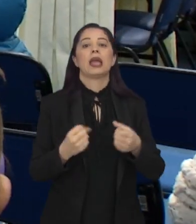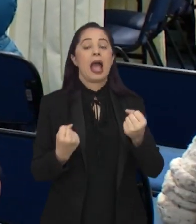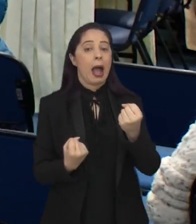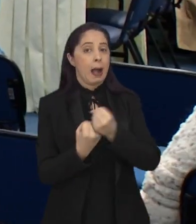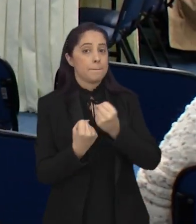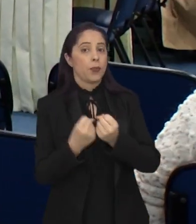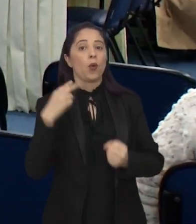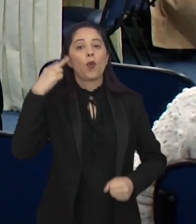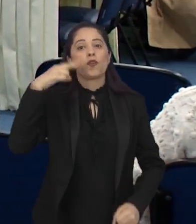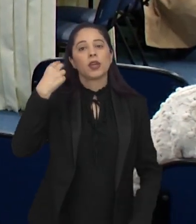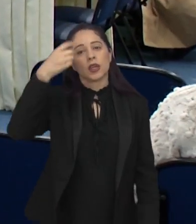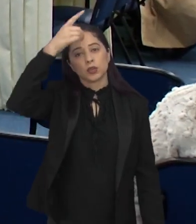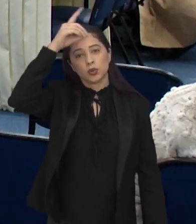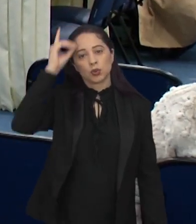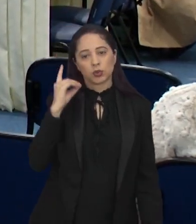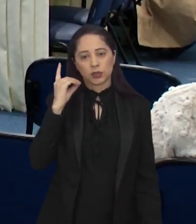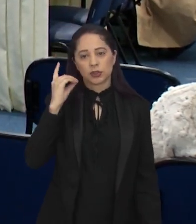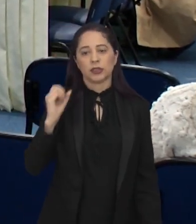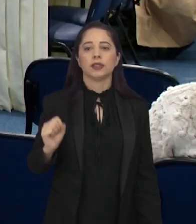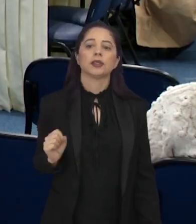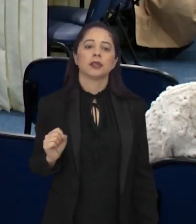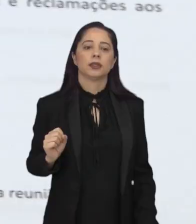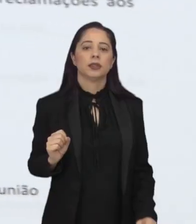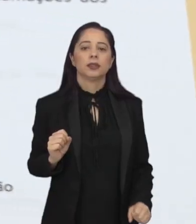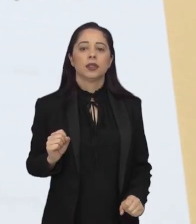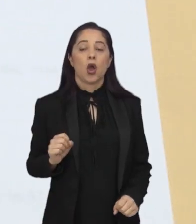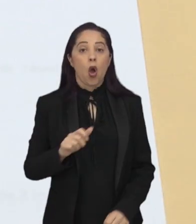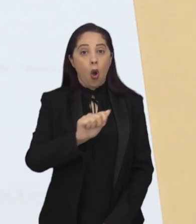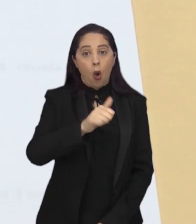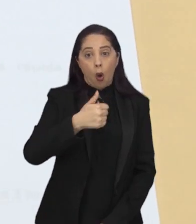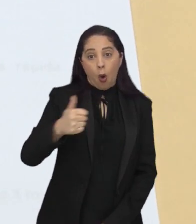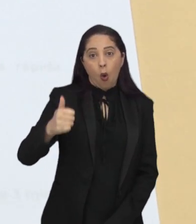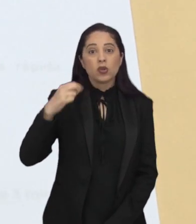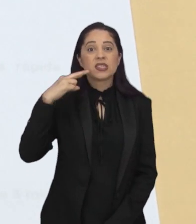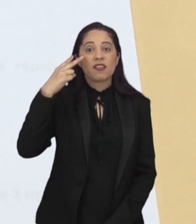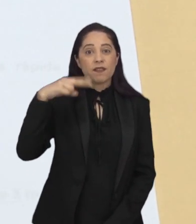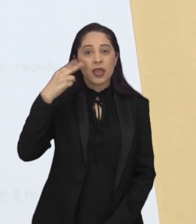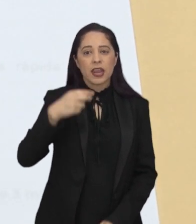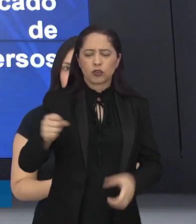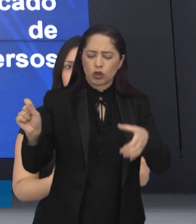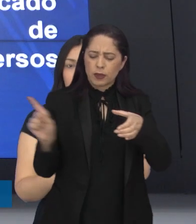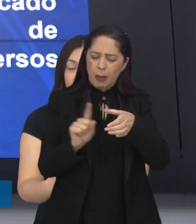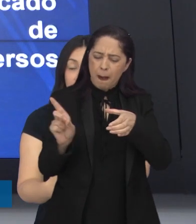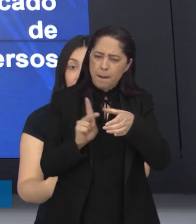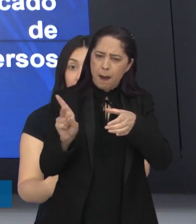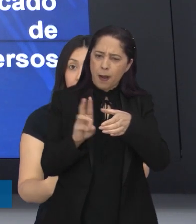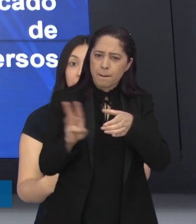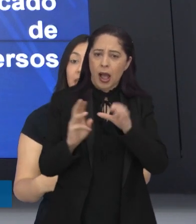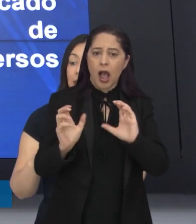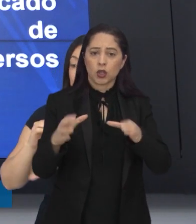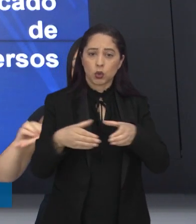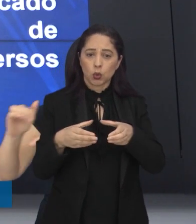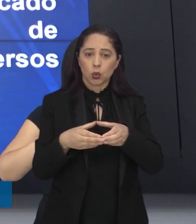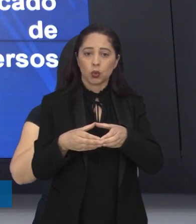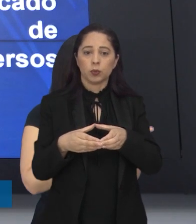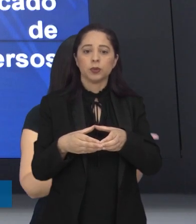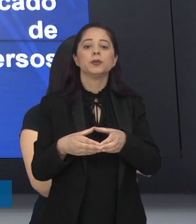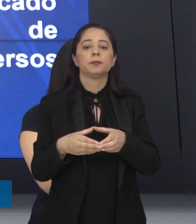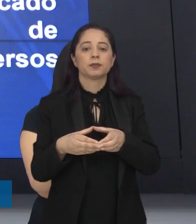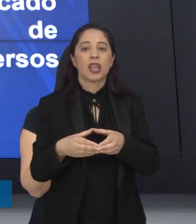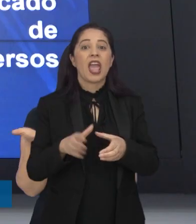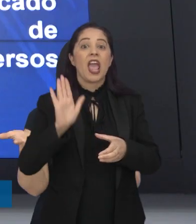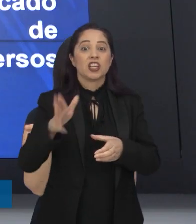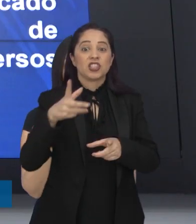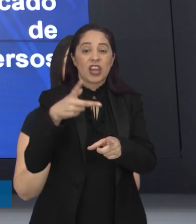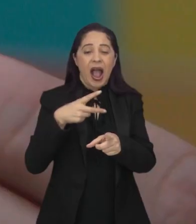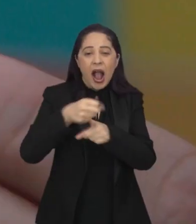todo, 11 parlamentares fazem parte do grupo. Entre as principais conquistas está a criação da RIA, a Rede de Inclusão